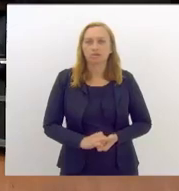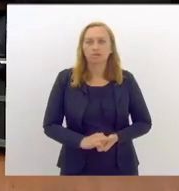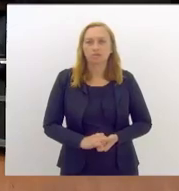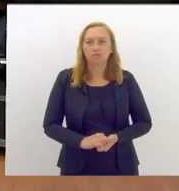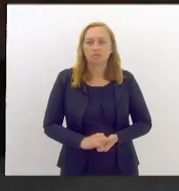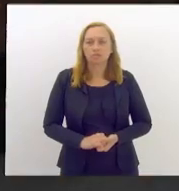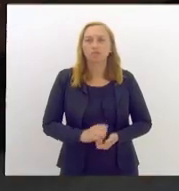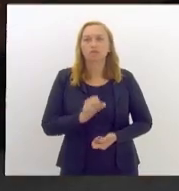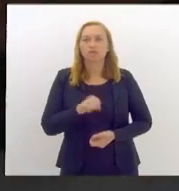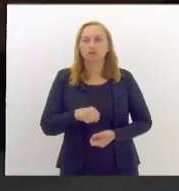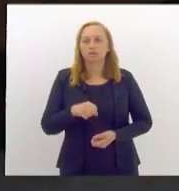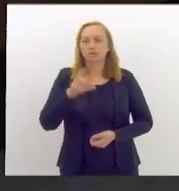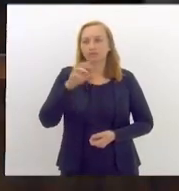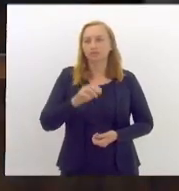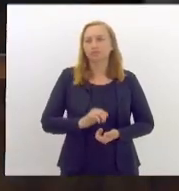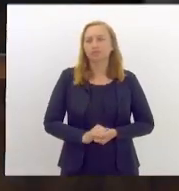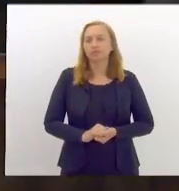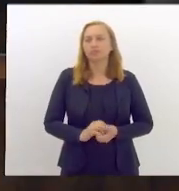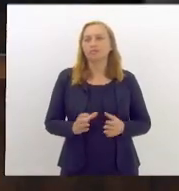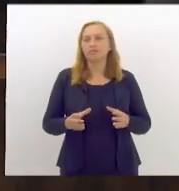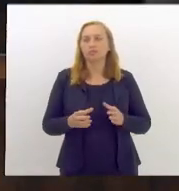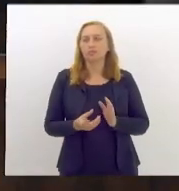parecia favorável